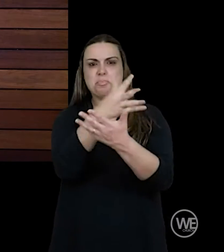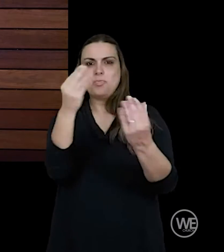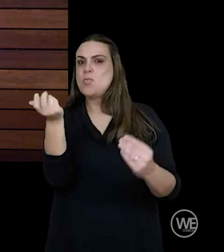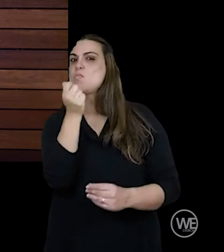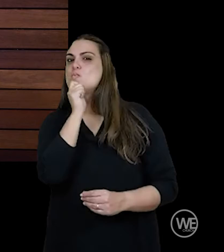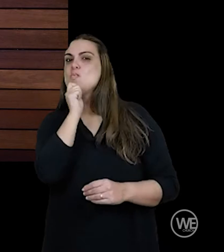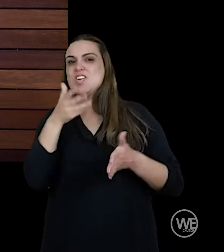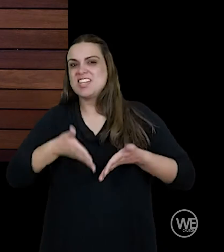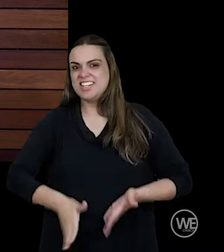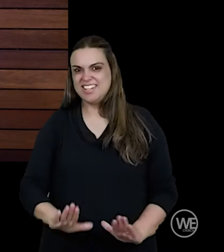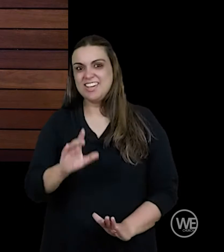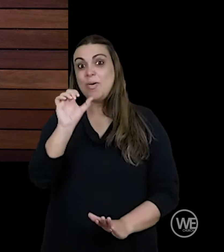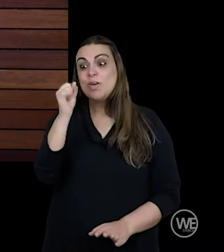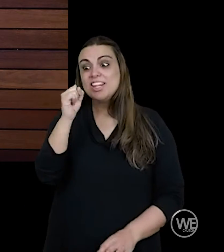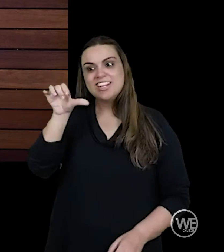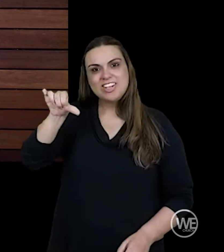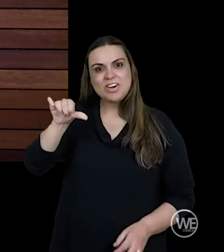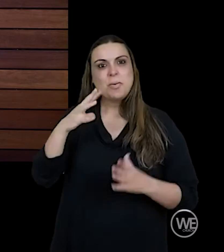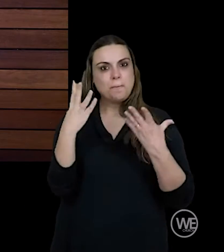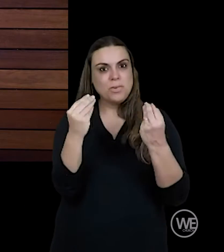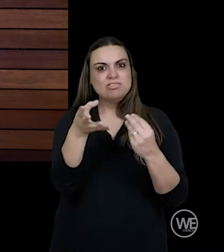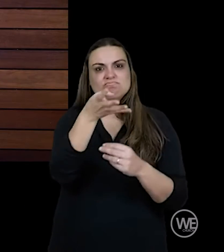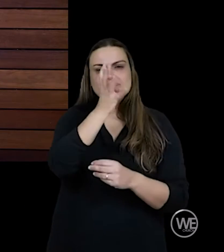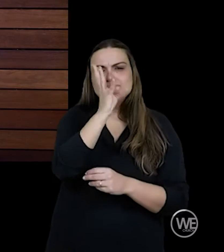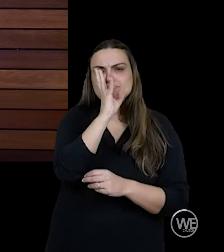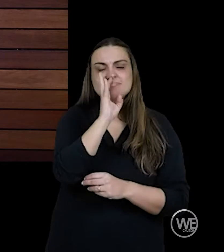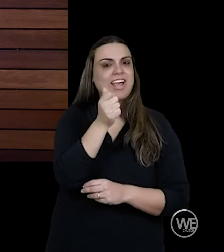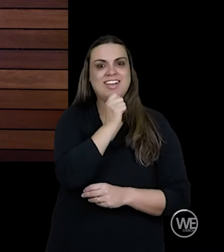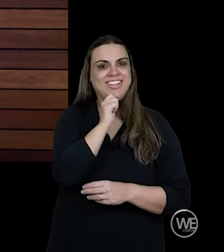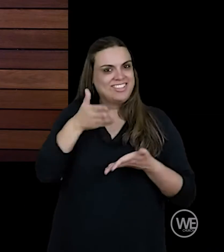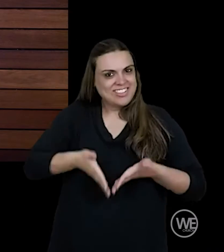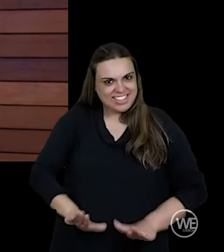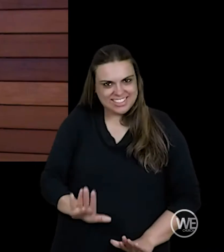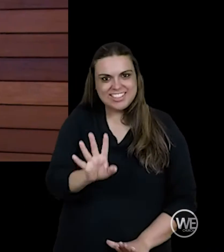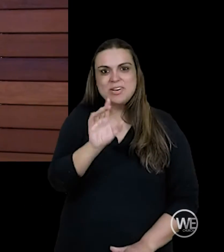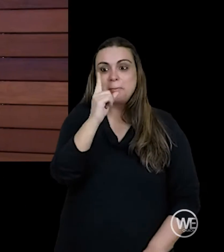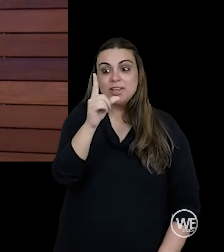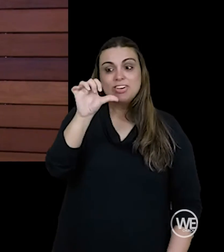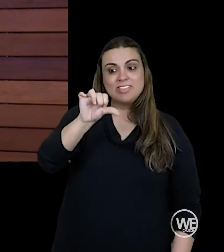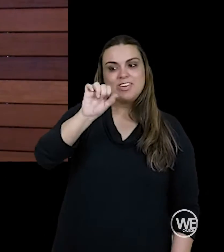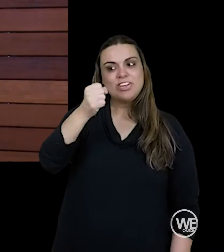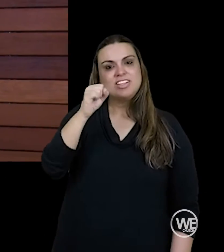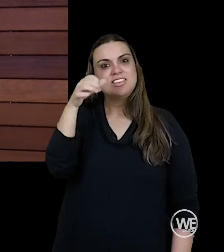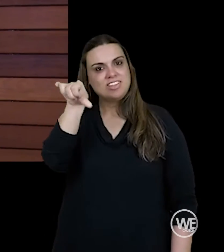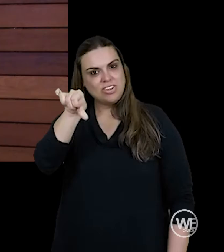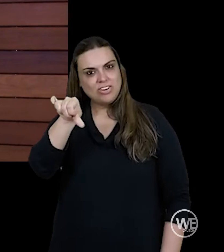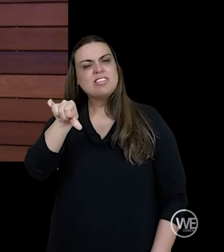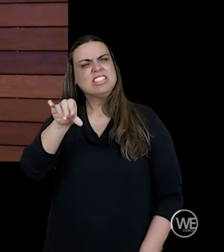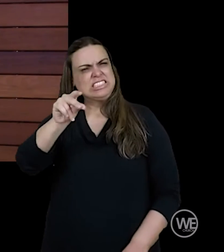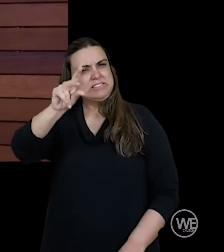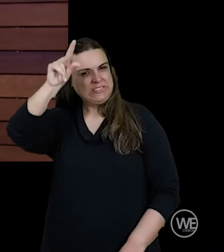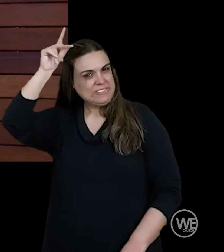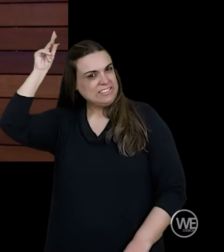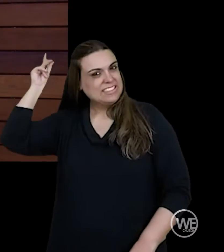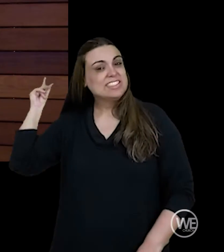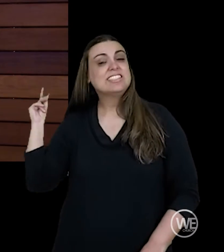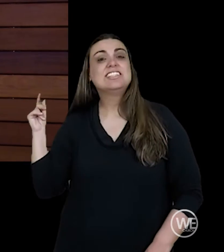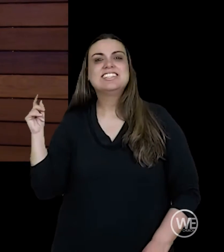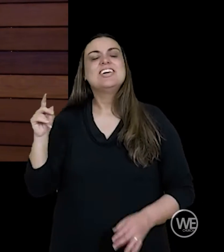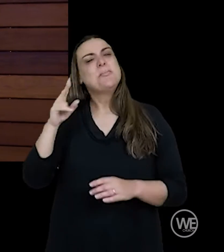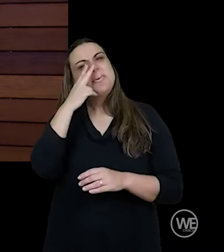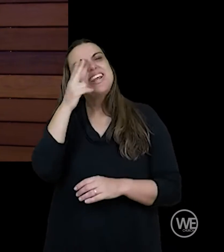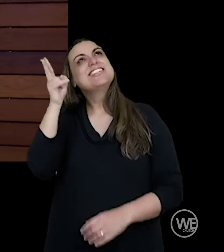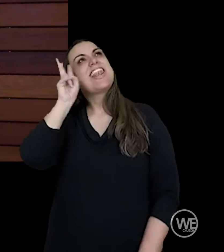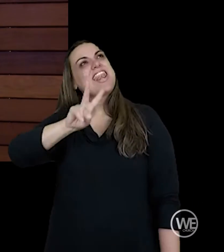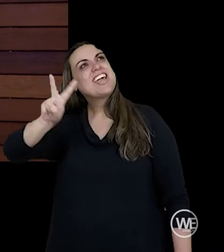nascidos. Muitos dos que estão nos assistindo também não. Então, tem algumas coisas que, quando a gente